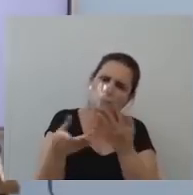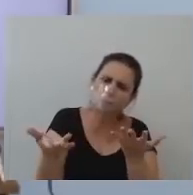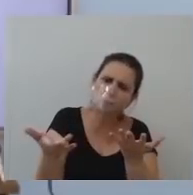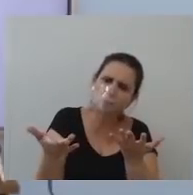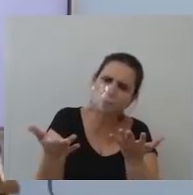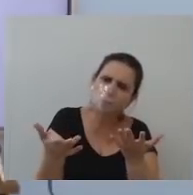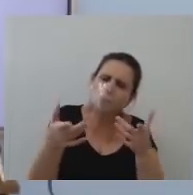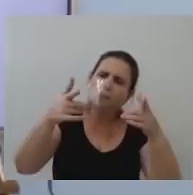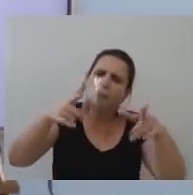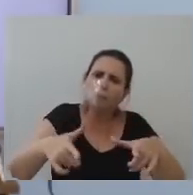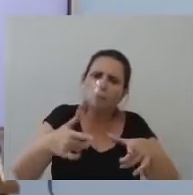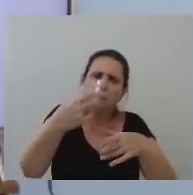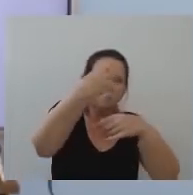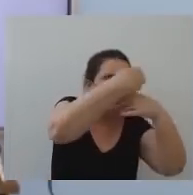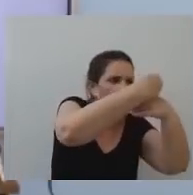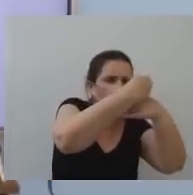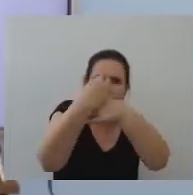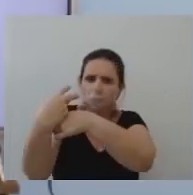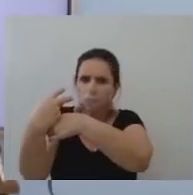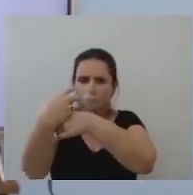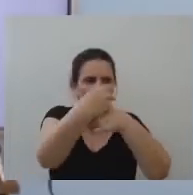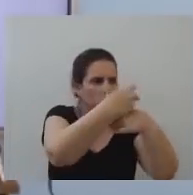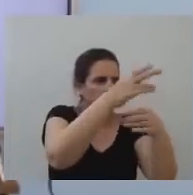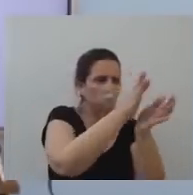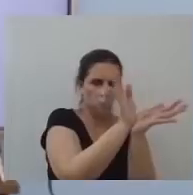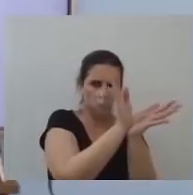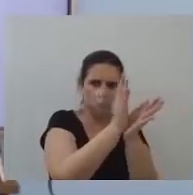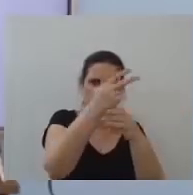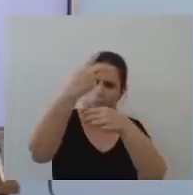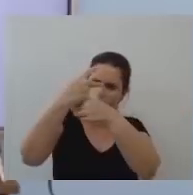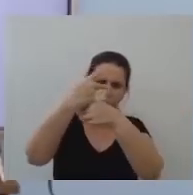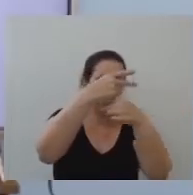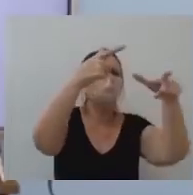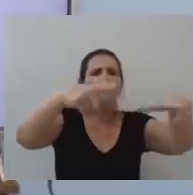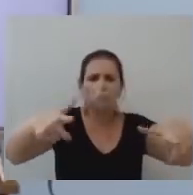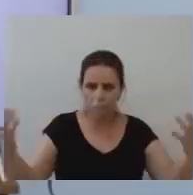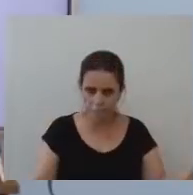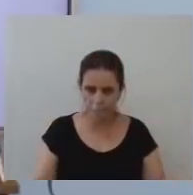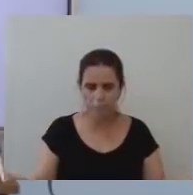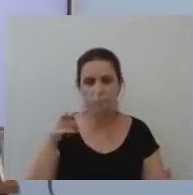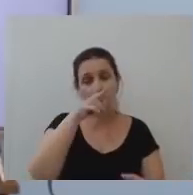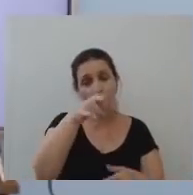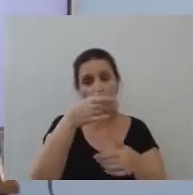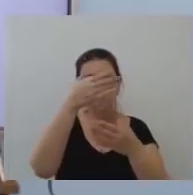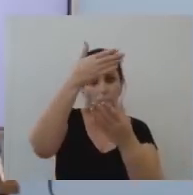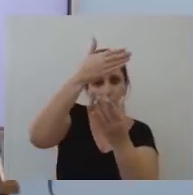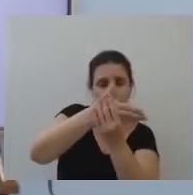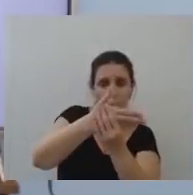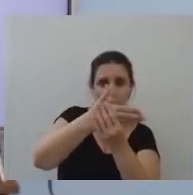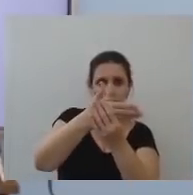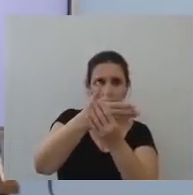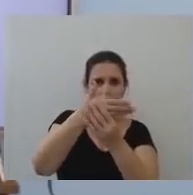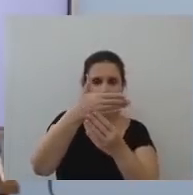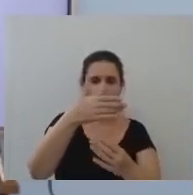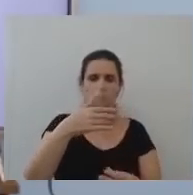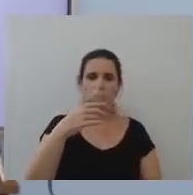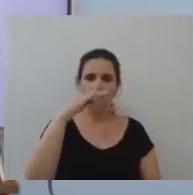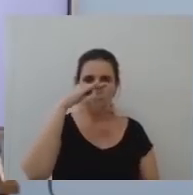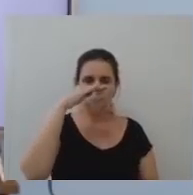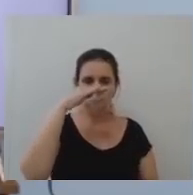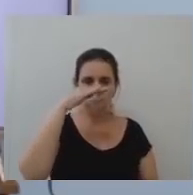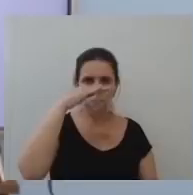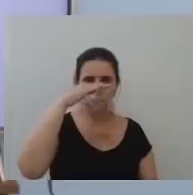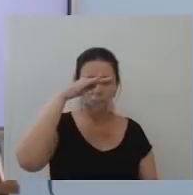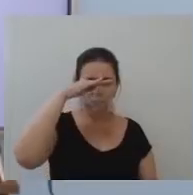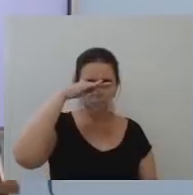tá, onde é que eu vou posicionar a minha câmera, que no caso é o meu celular? Você vai posicionar na altura, certo,